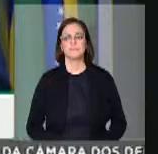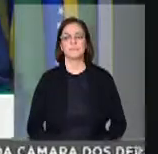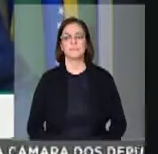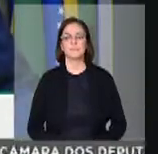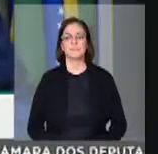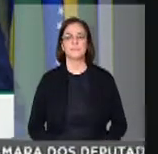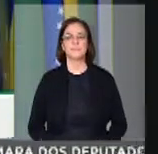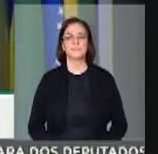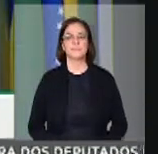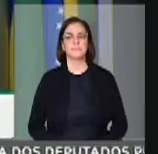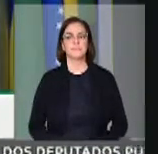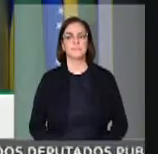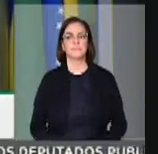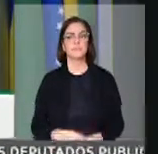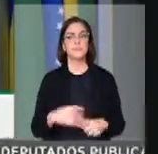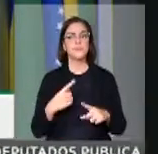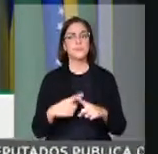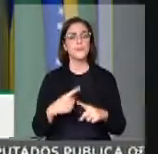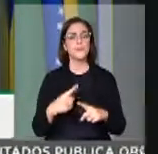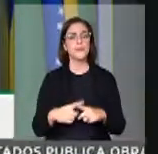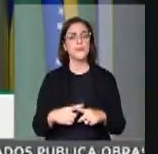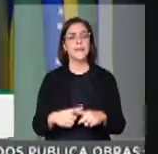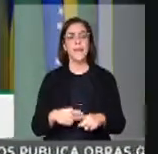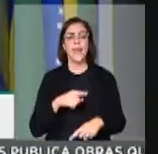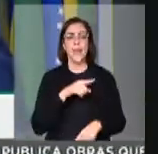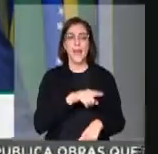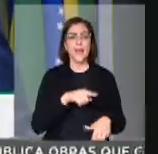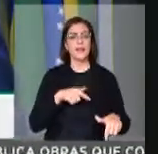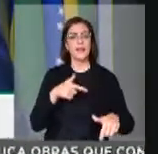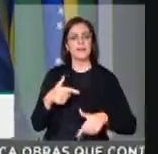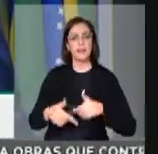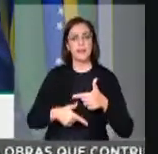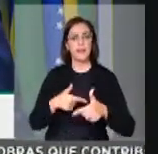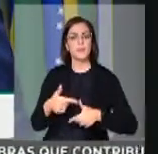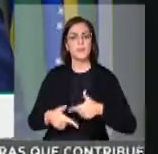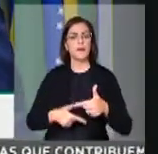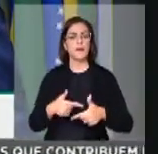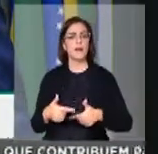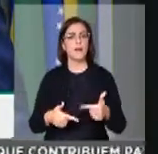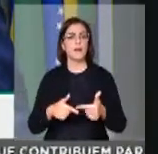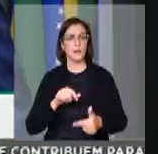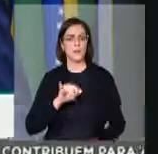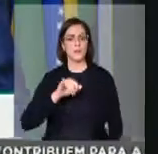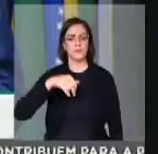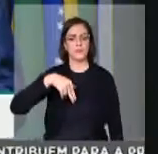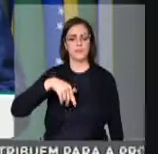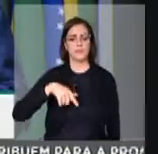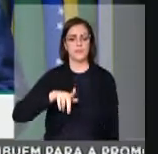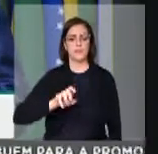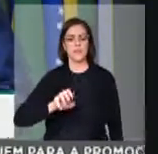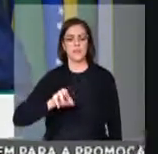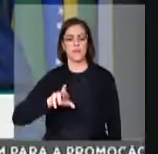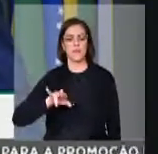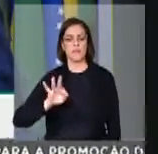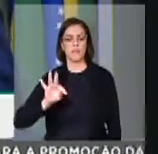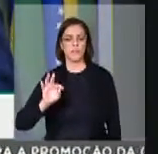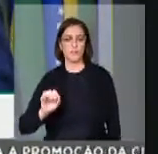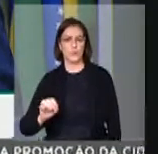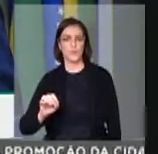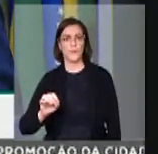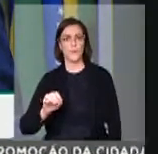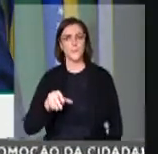em aberto pelo sintero em inquérito inquéritos prescritos na delegada na